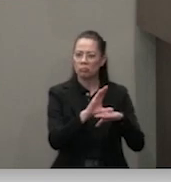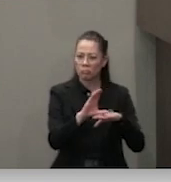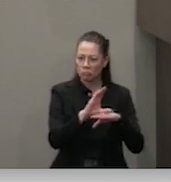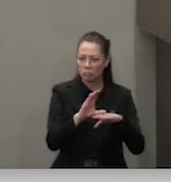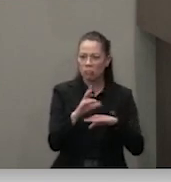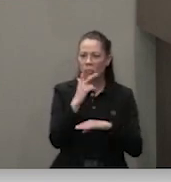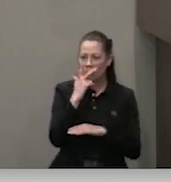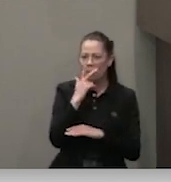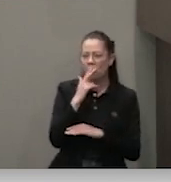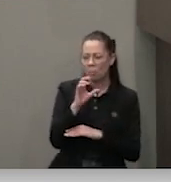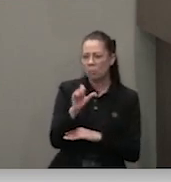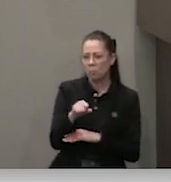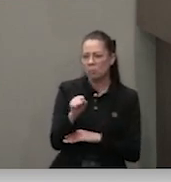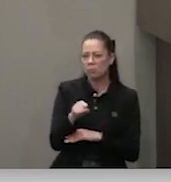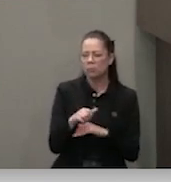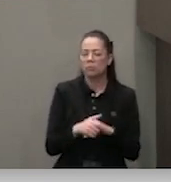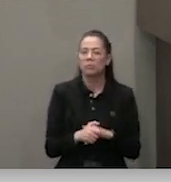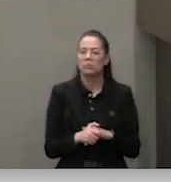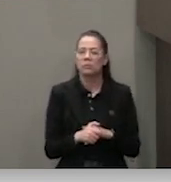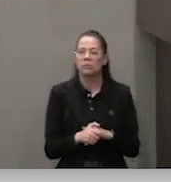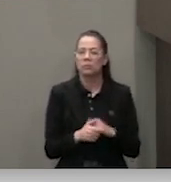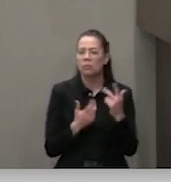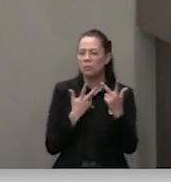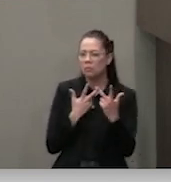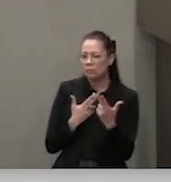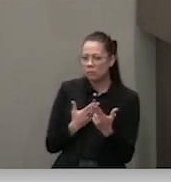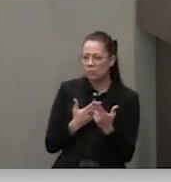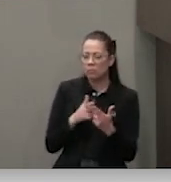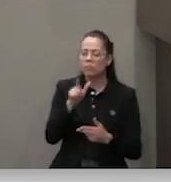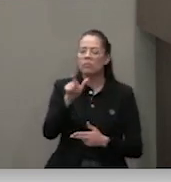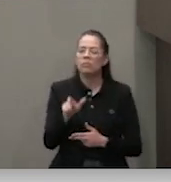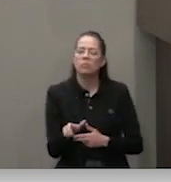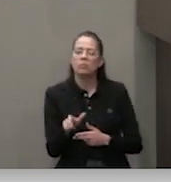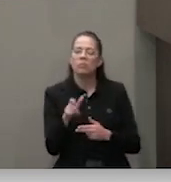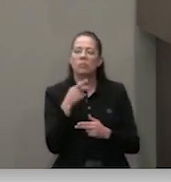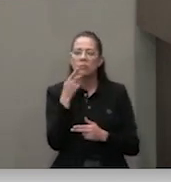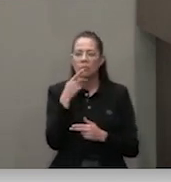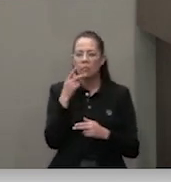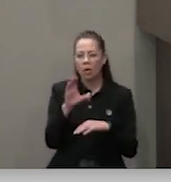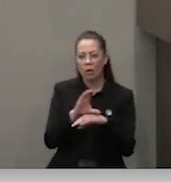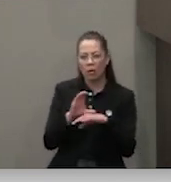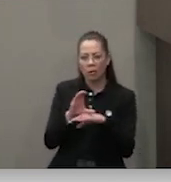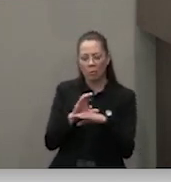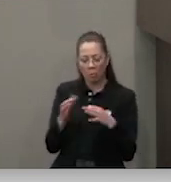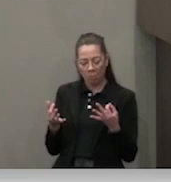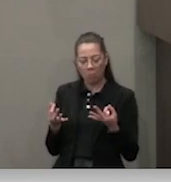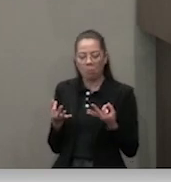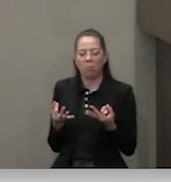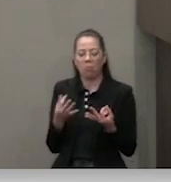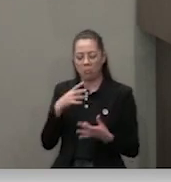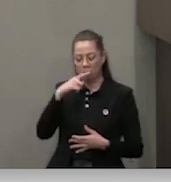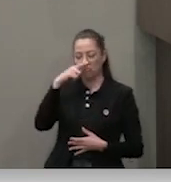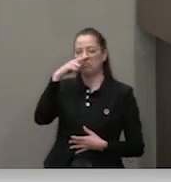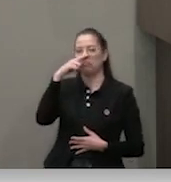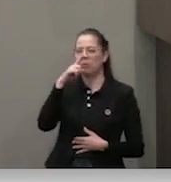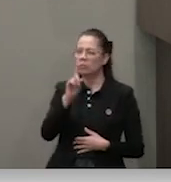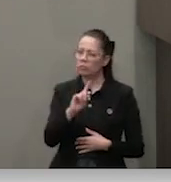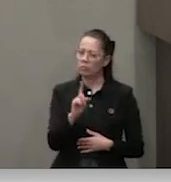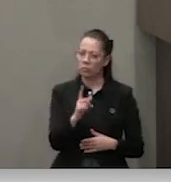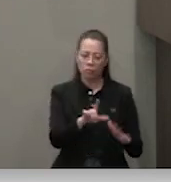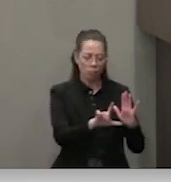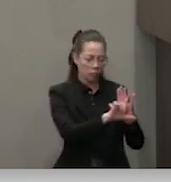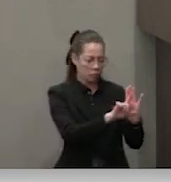parece realmente que é um preciosismo Parece que quem fala em constituição quer seide descer não lei é para